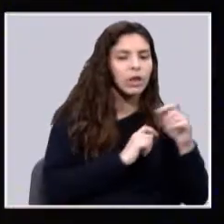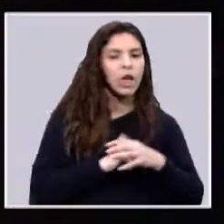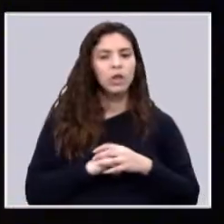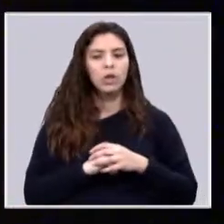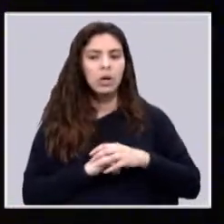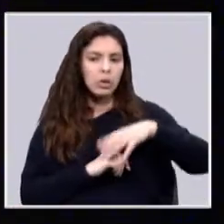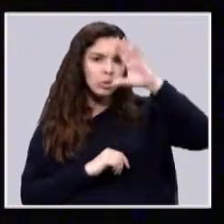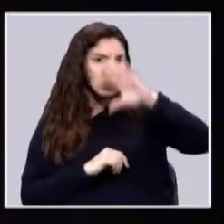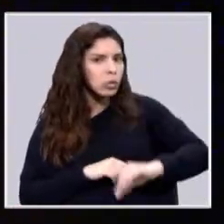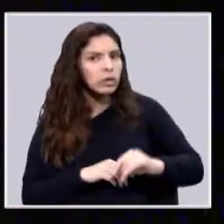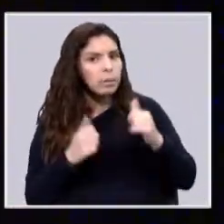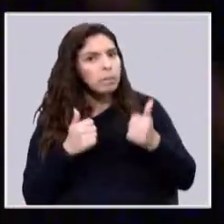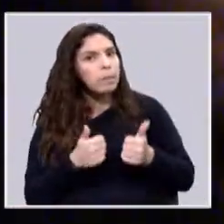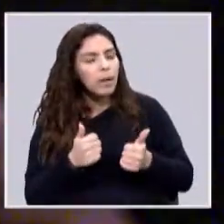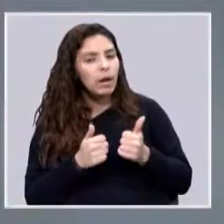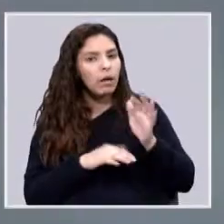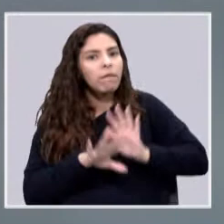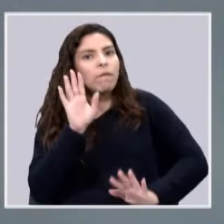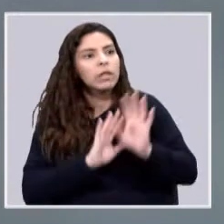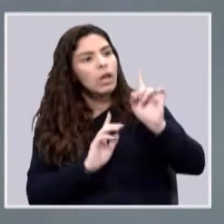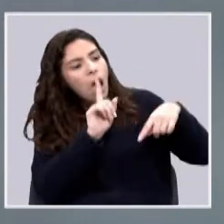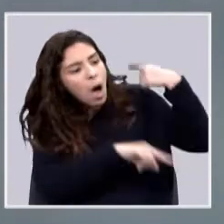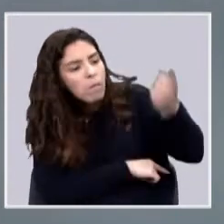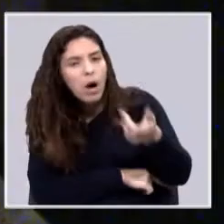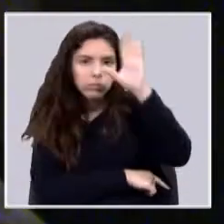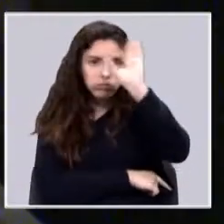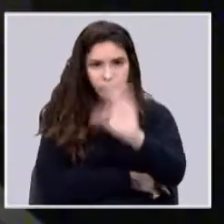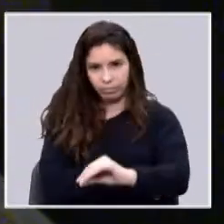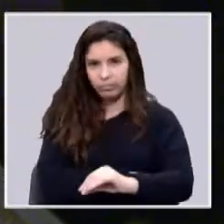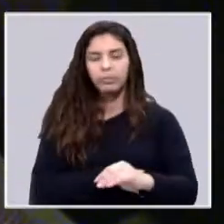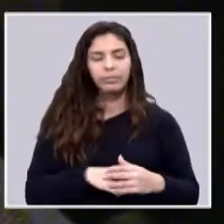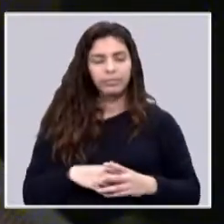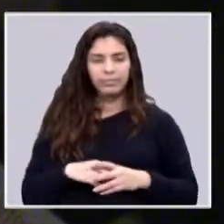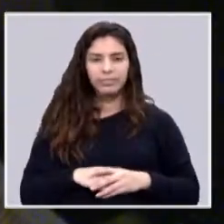entrevistas e nunca sei muito bem o que vou fazer amanhã.